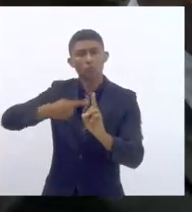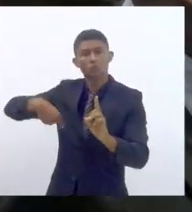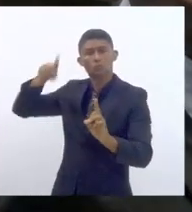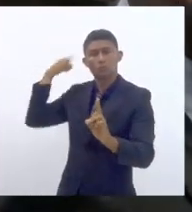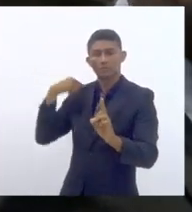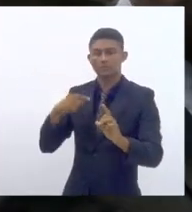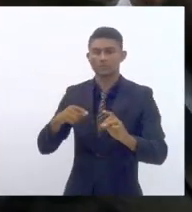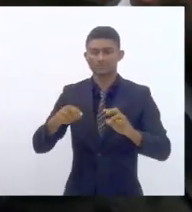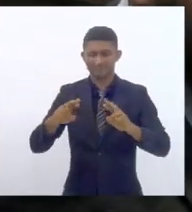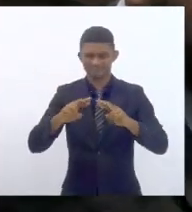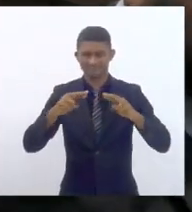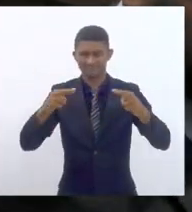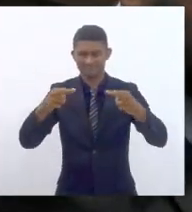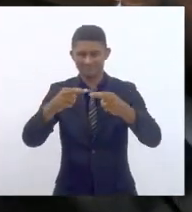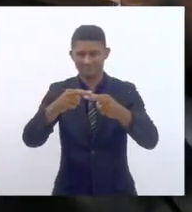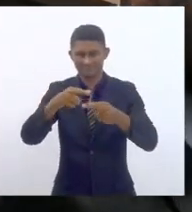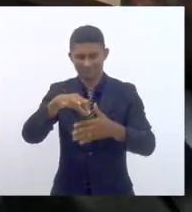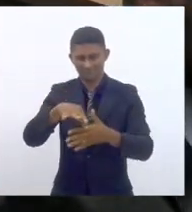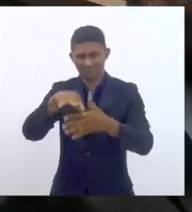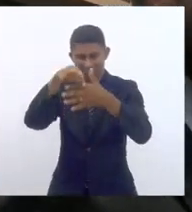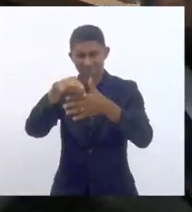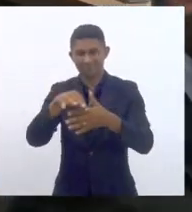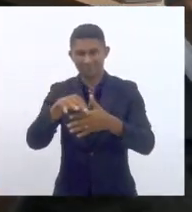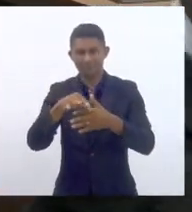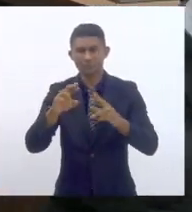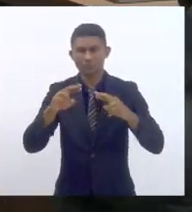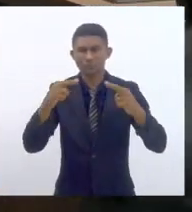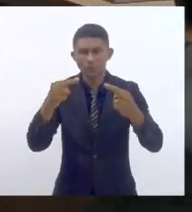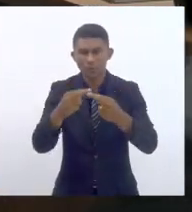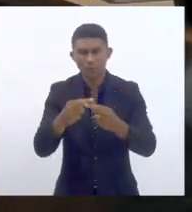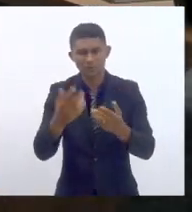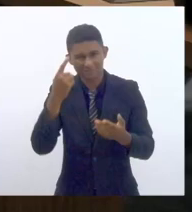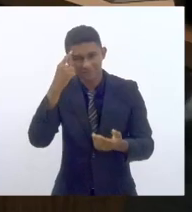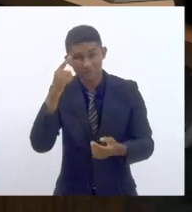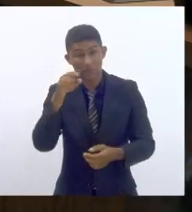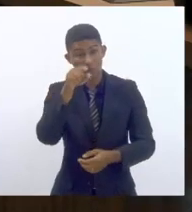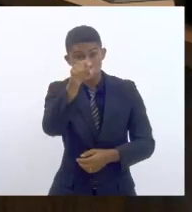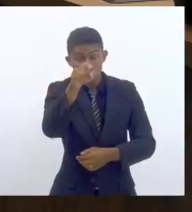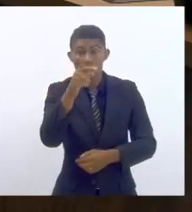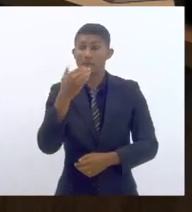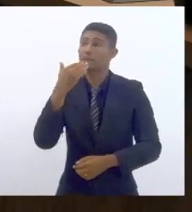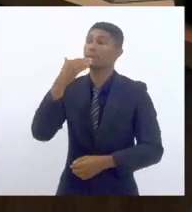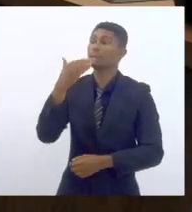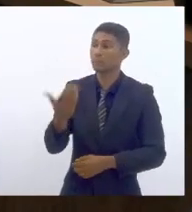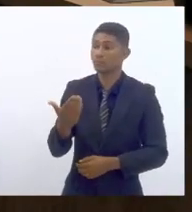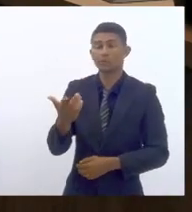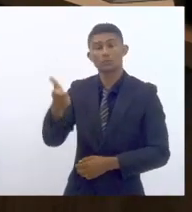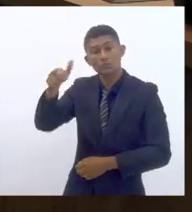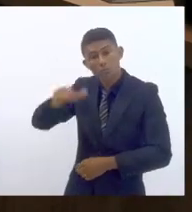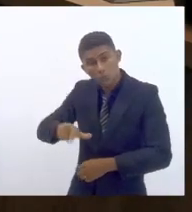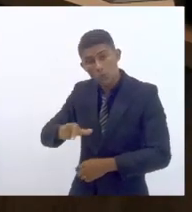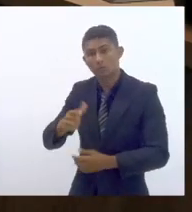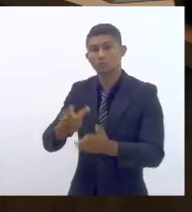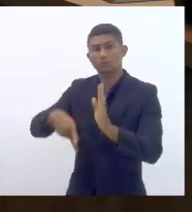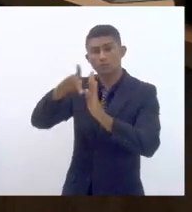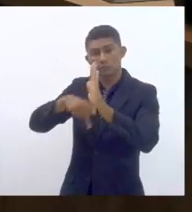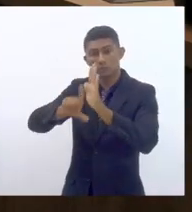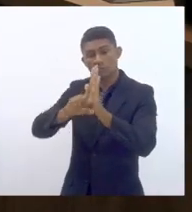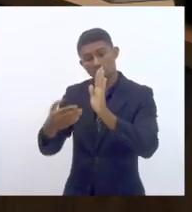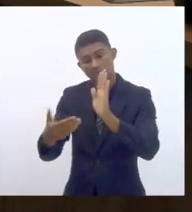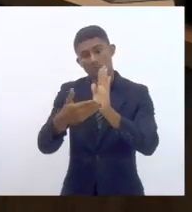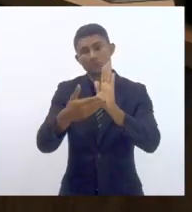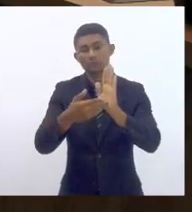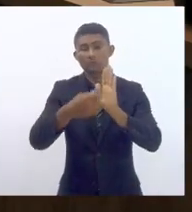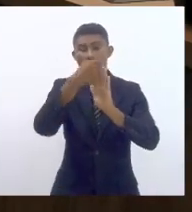do Colégio de Líderes. O senhor solicitou que reapresentasse com nova